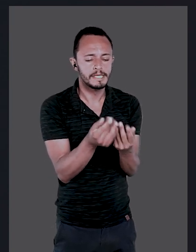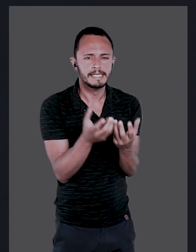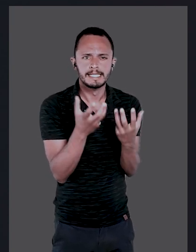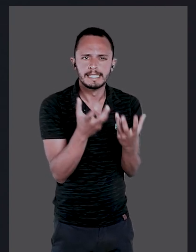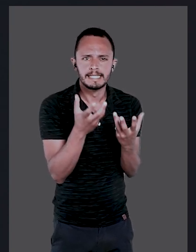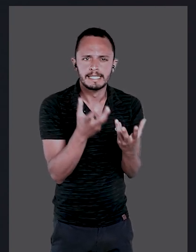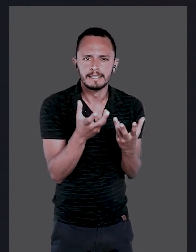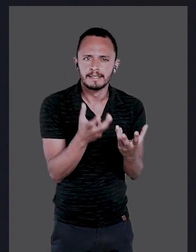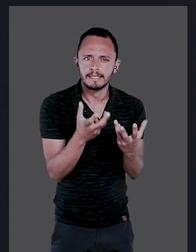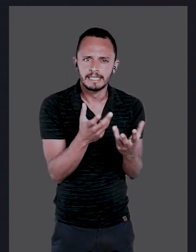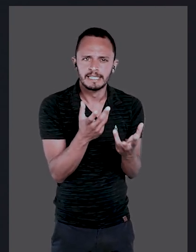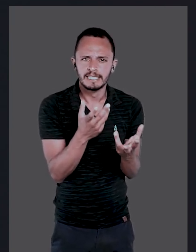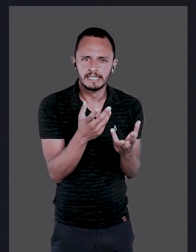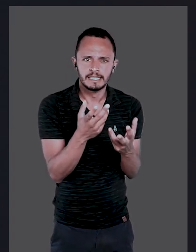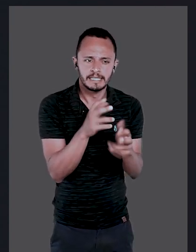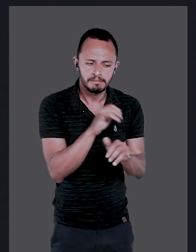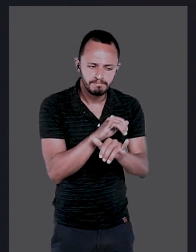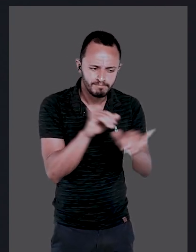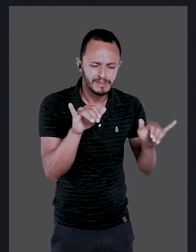submetido